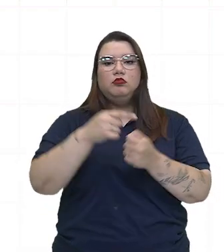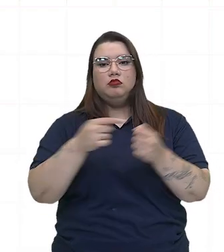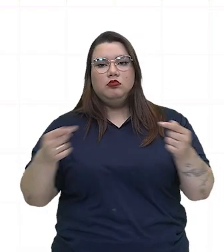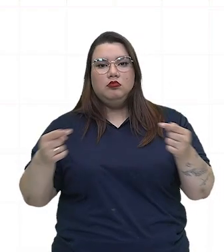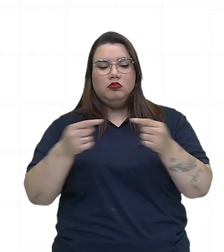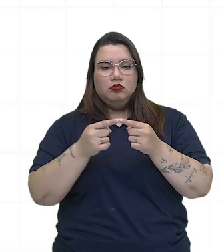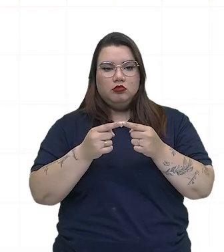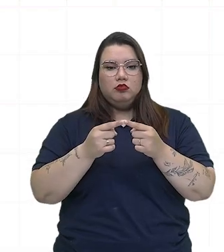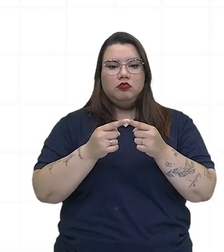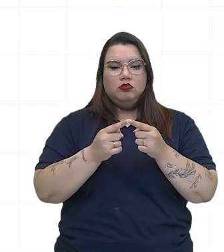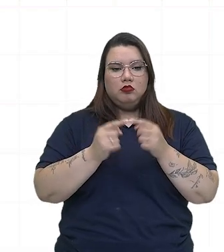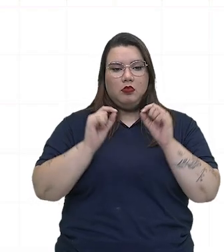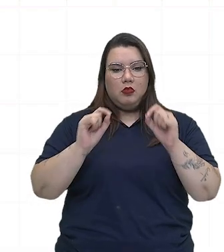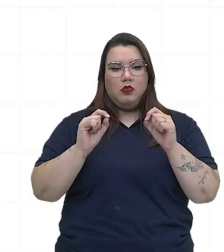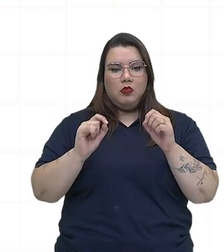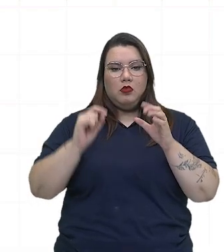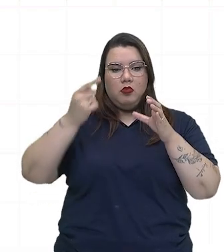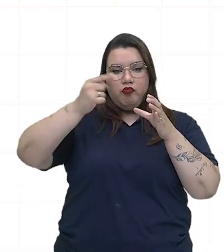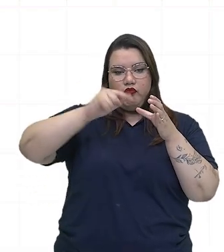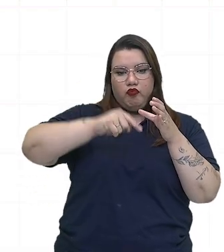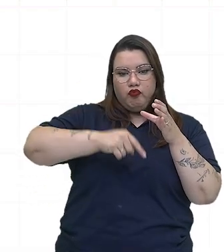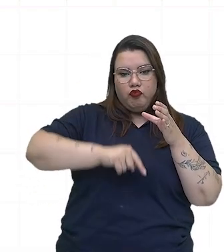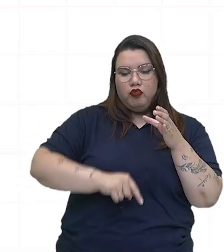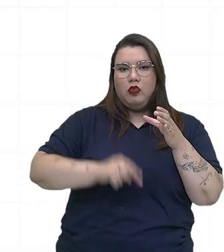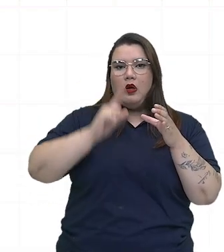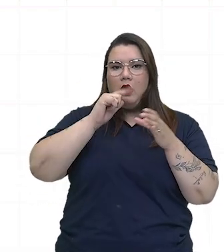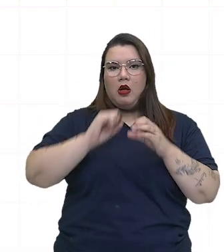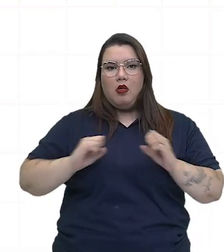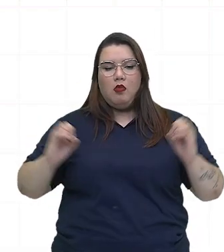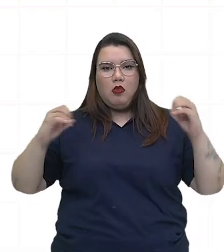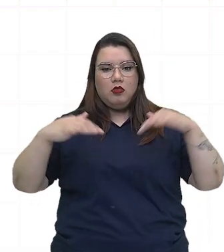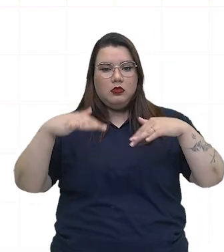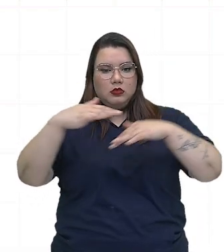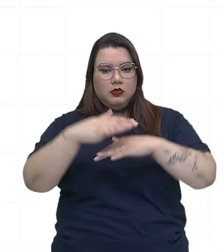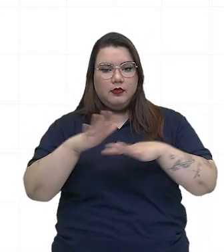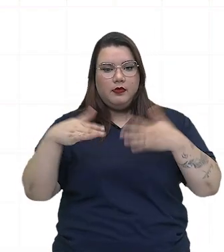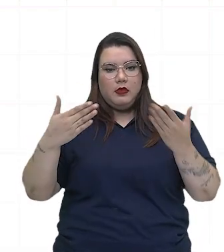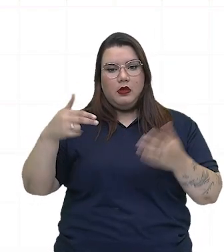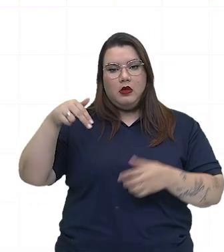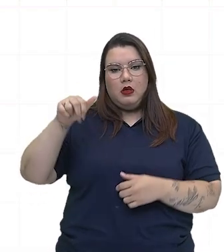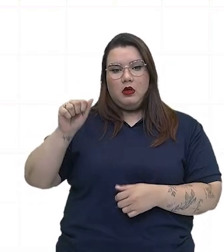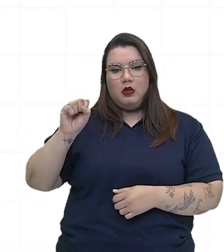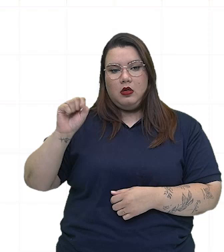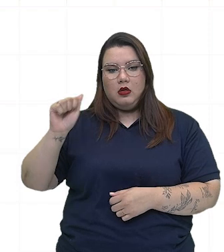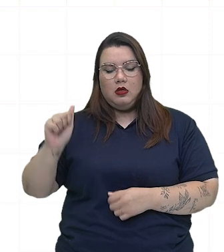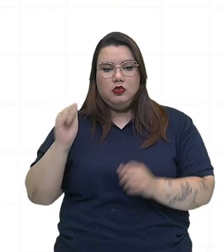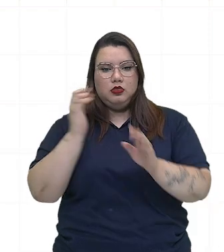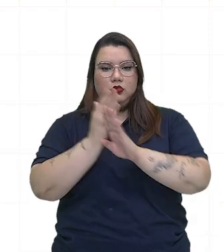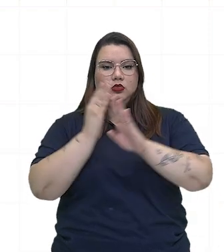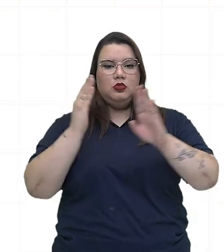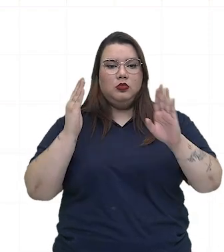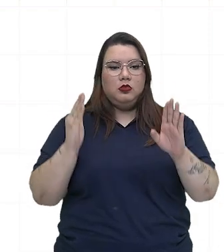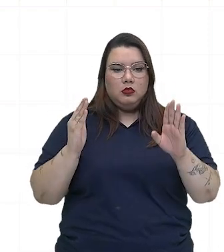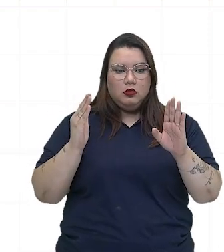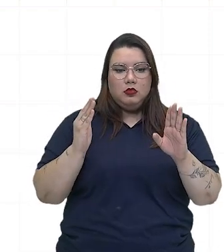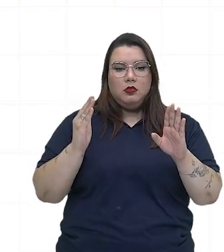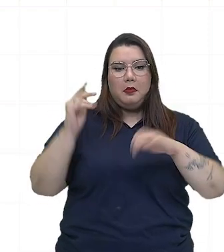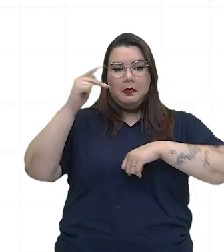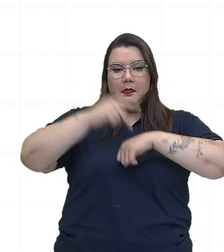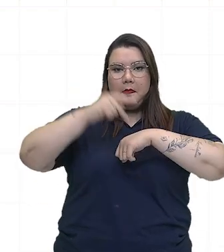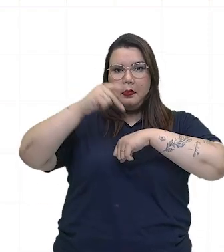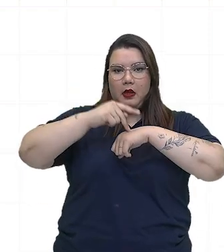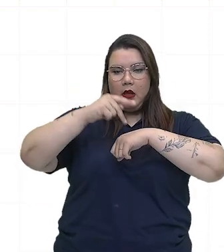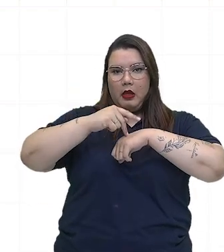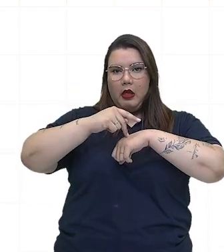no fundo do assoalho oceânico. Então, a NASA ela descobriu ali, encontrou